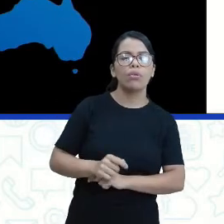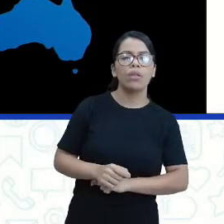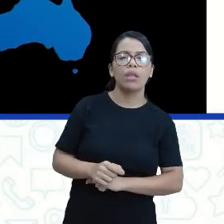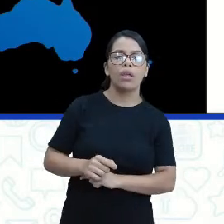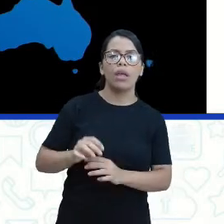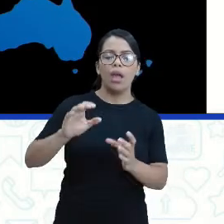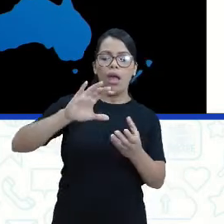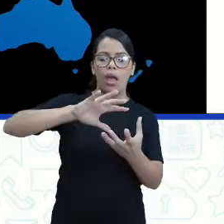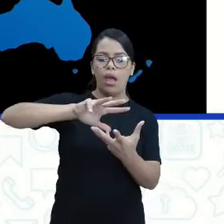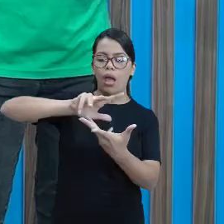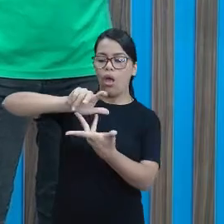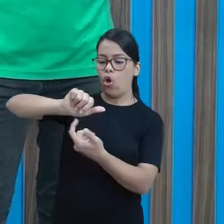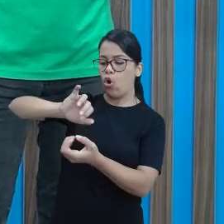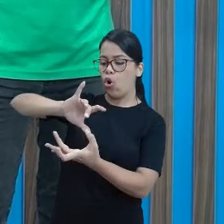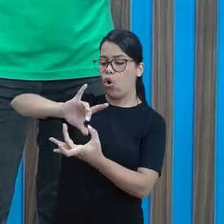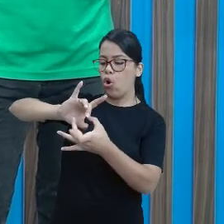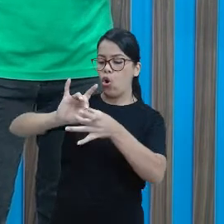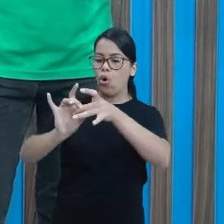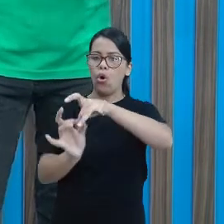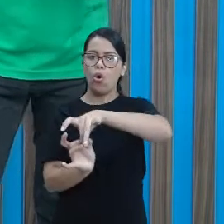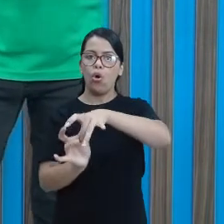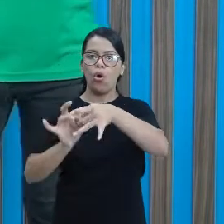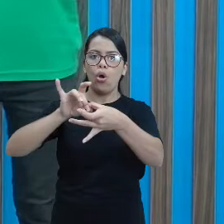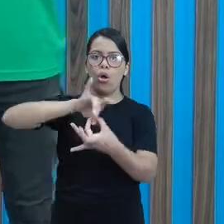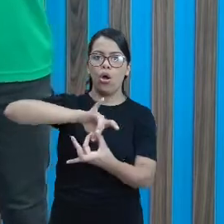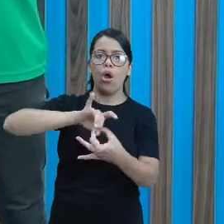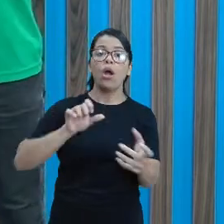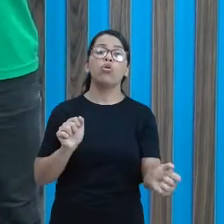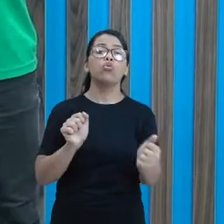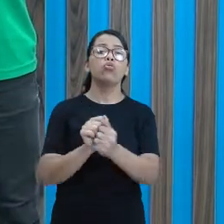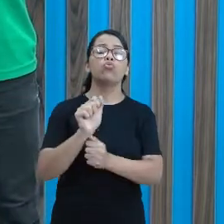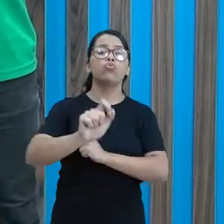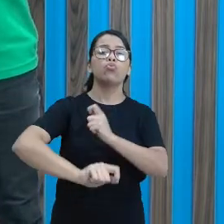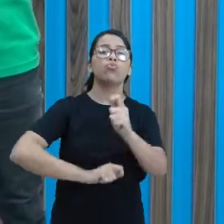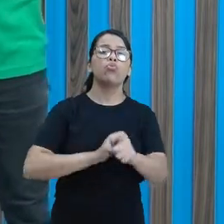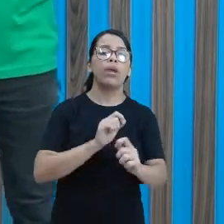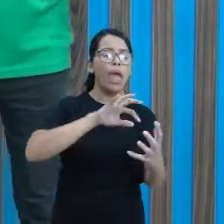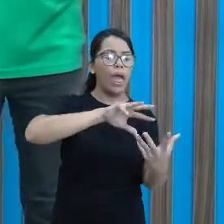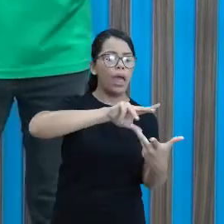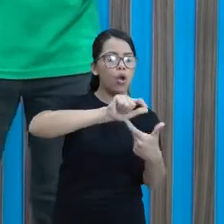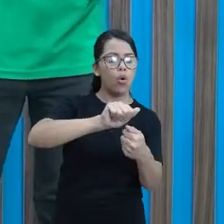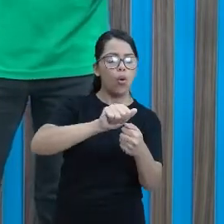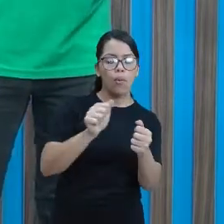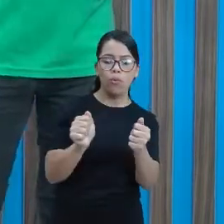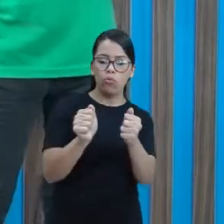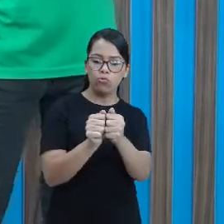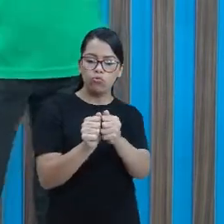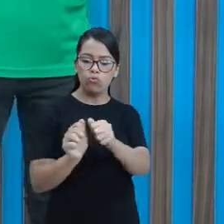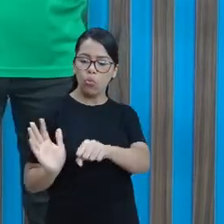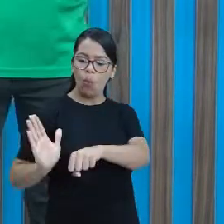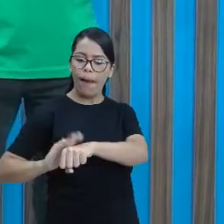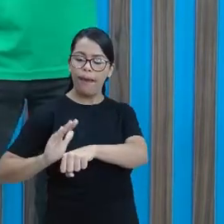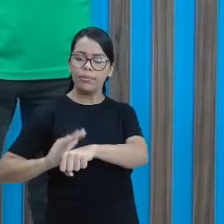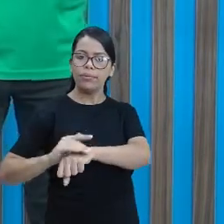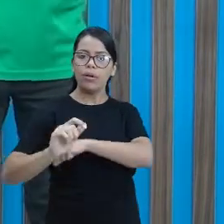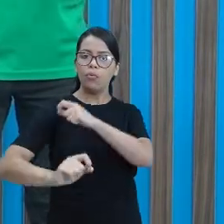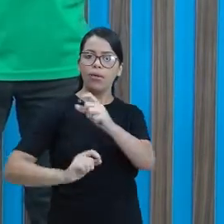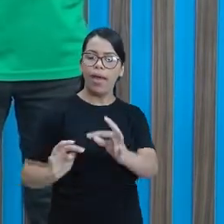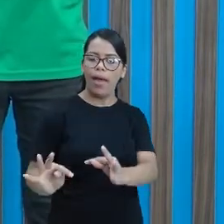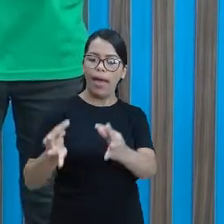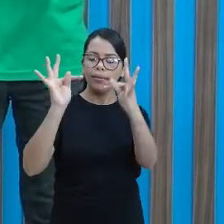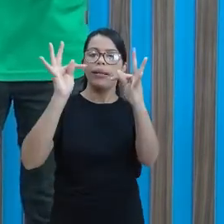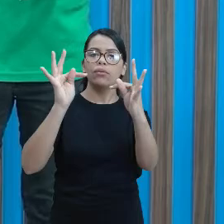Globalização. Globo, ela está dizendo, junto com ação. Que ação é essa? A tecnologia. Mas isso fez